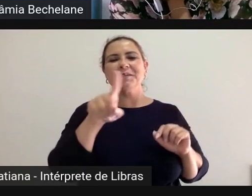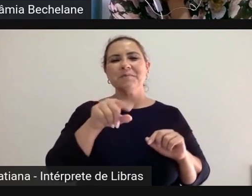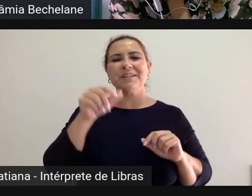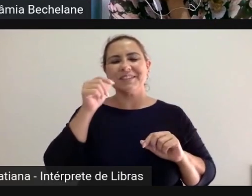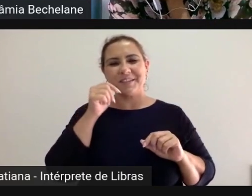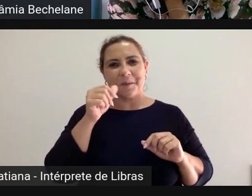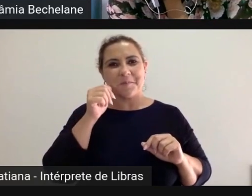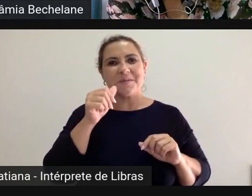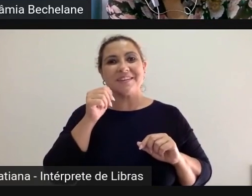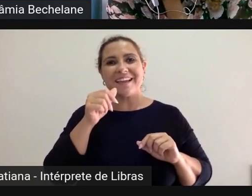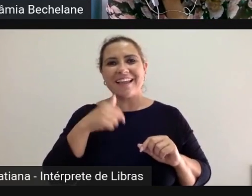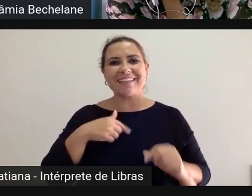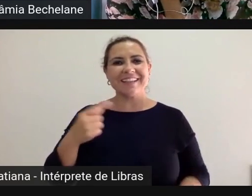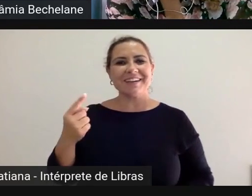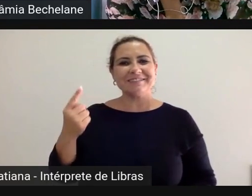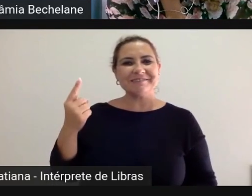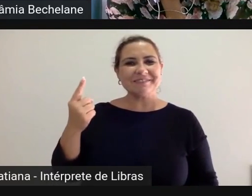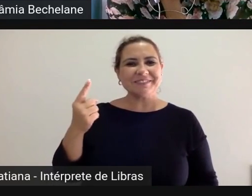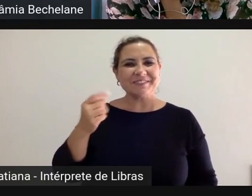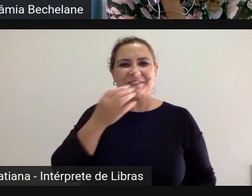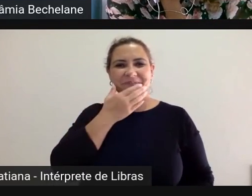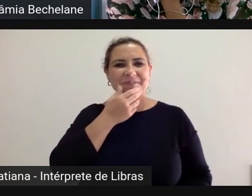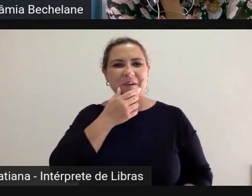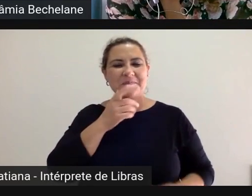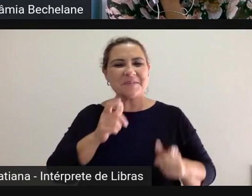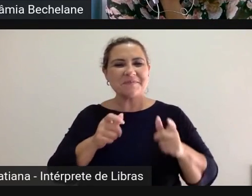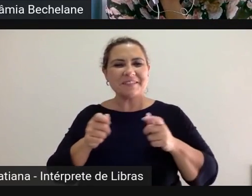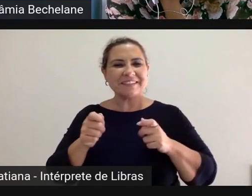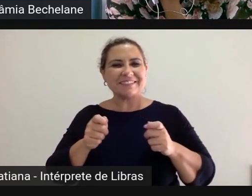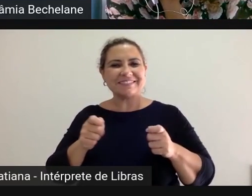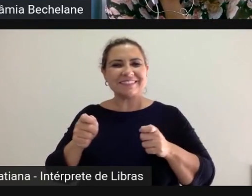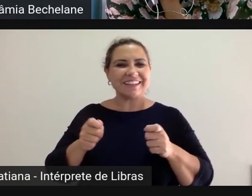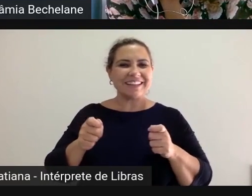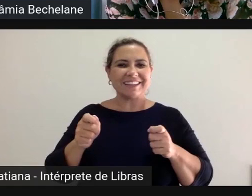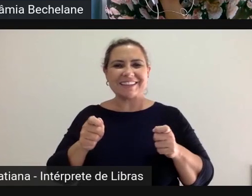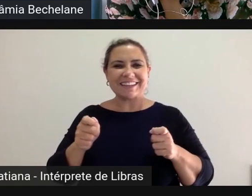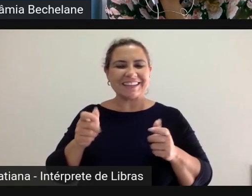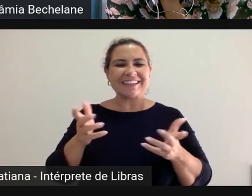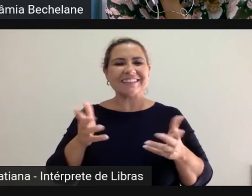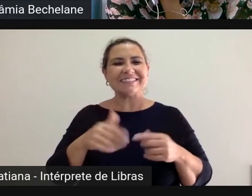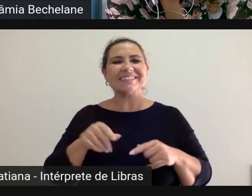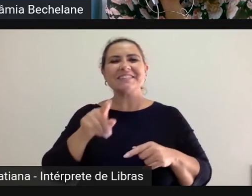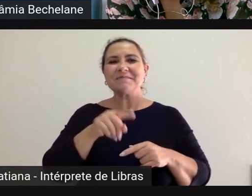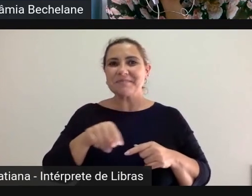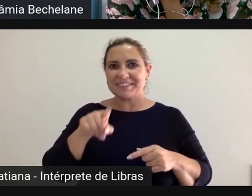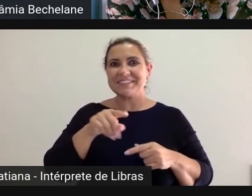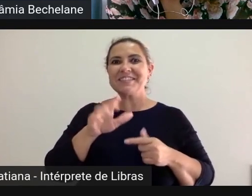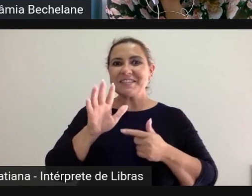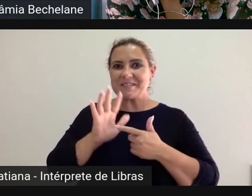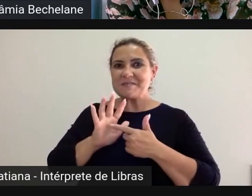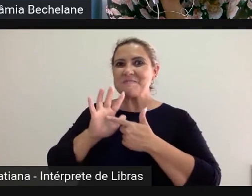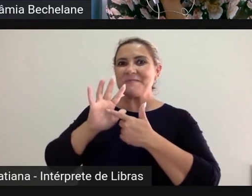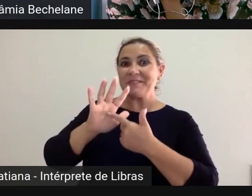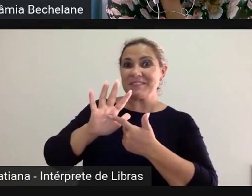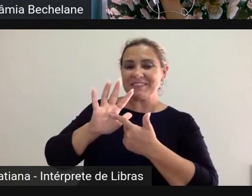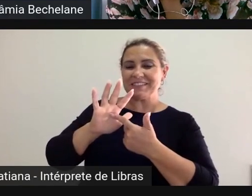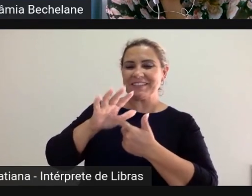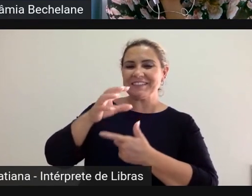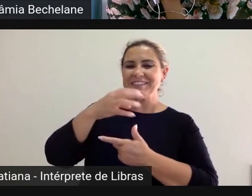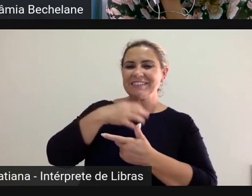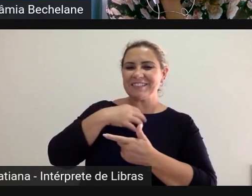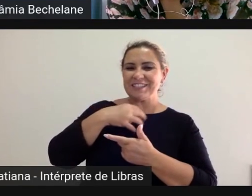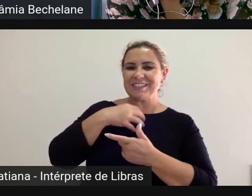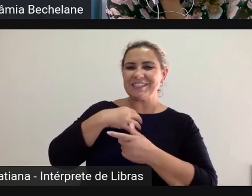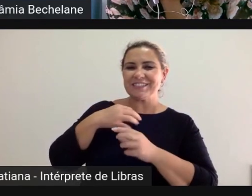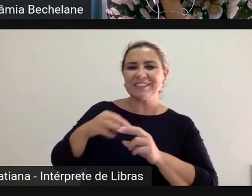de eu aqui, homem mediador, mas uma mesa de mulheres, são sinais que vão chegando e nos dão esperança,